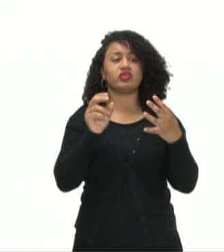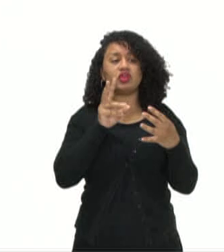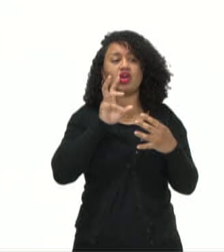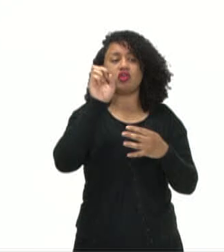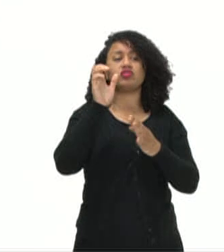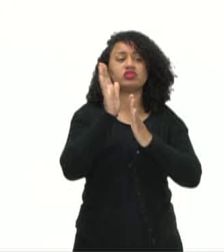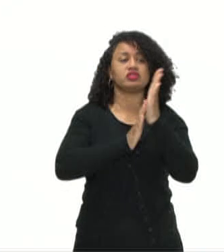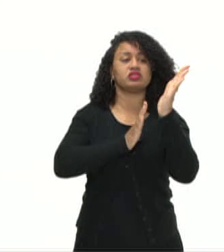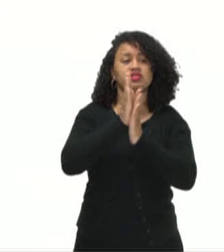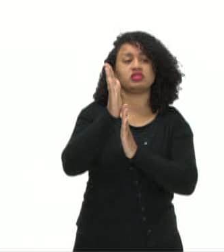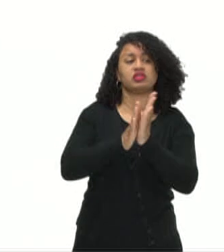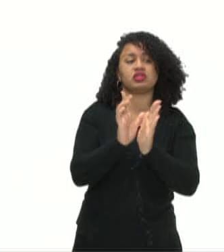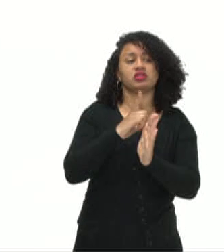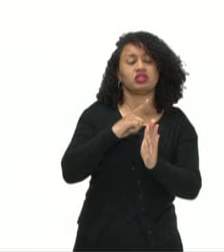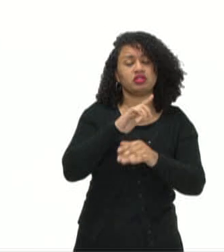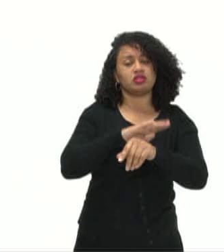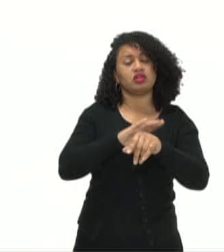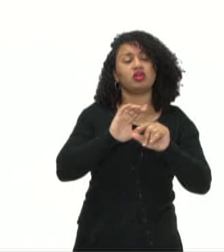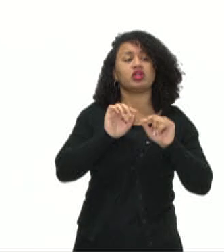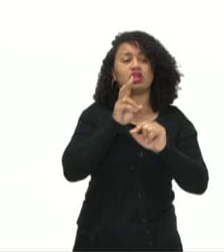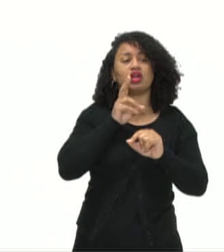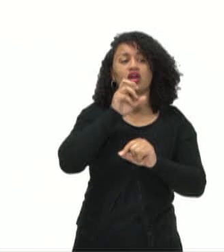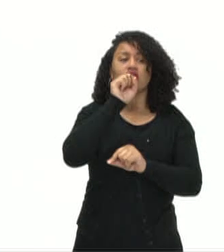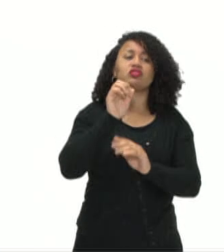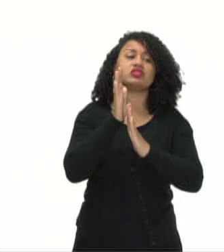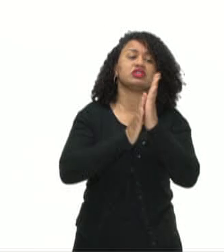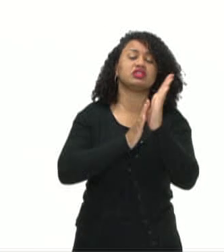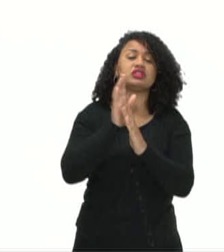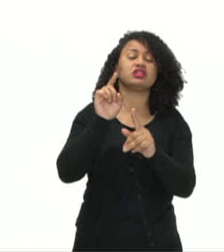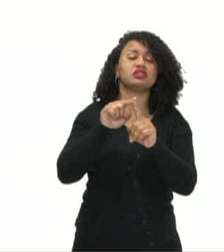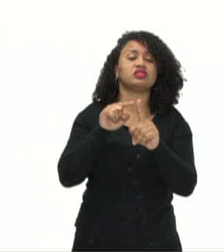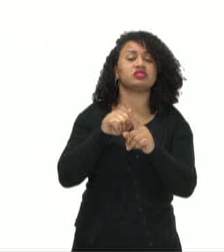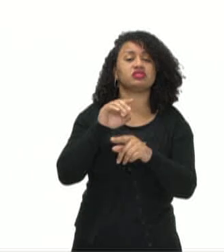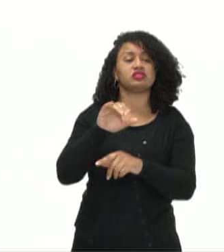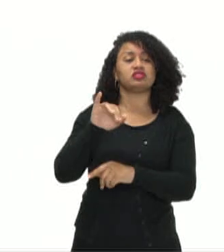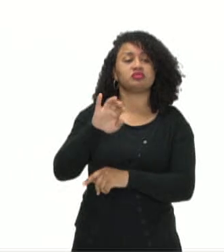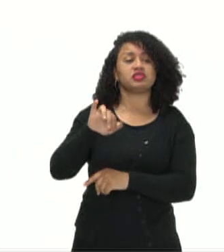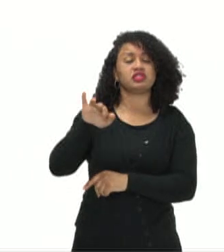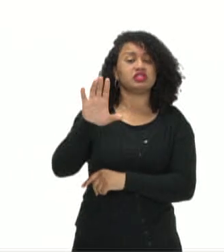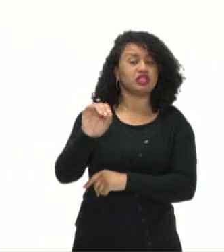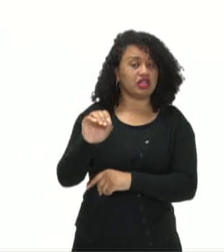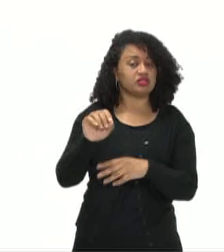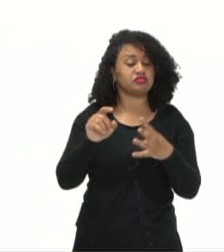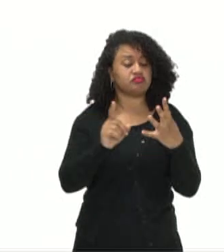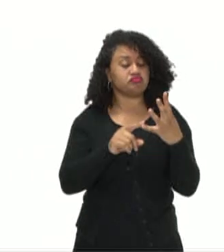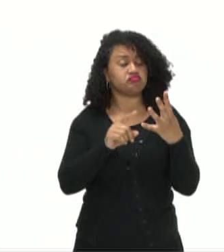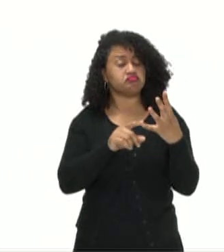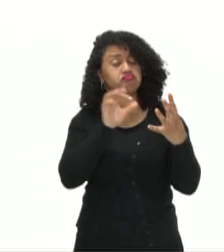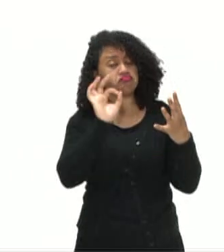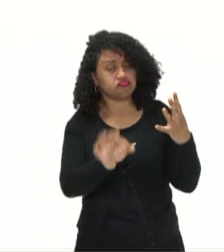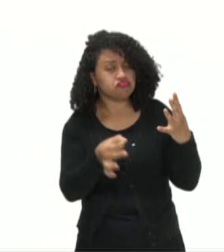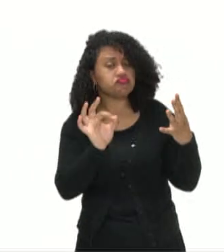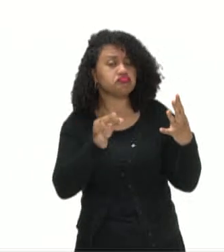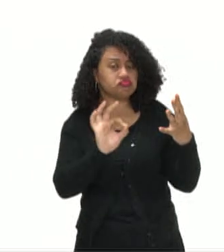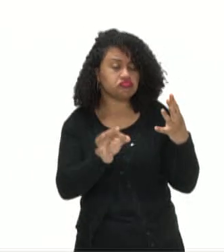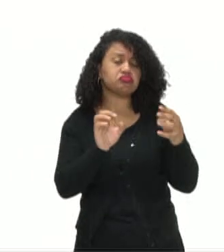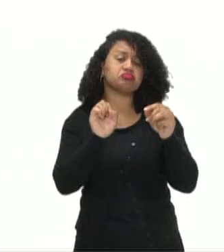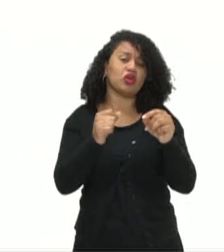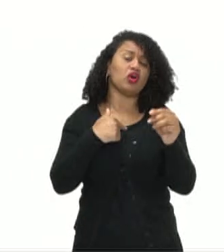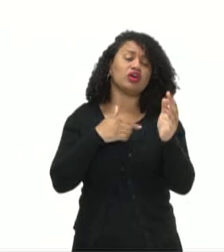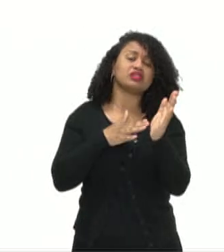força de atrito que atua nesse momento é a força de atrito do tipo cinético. Verdadeiro, né? Pode ter, por